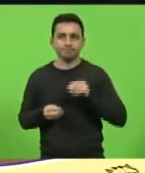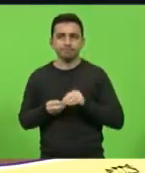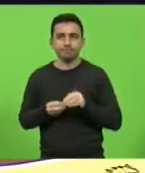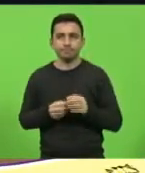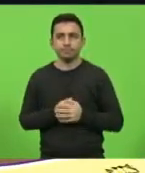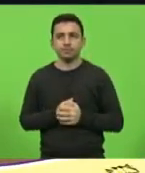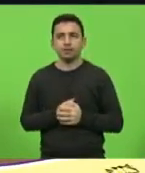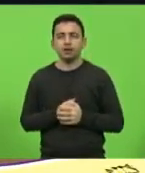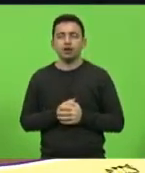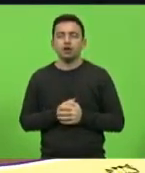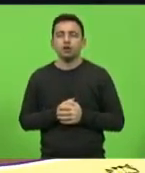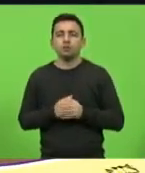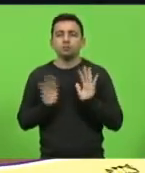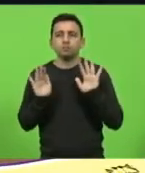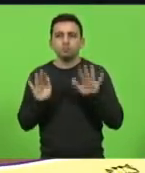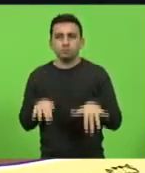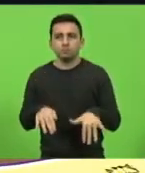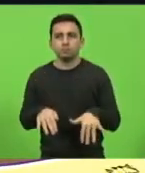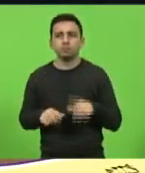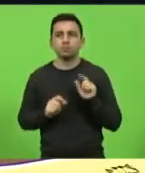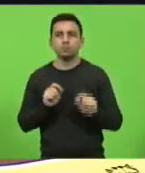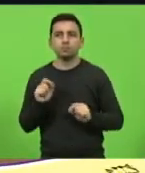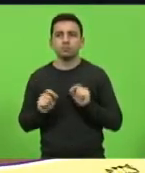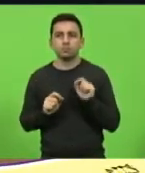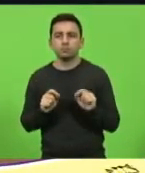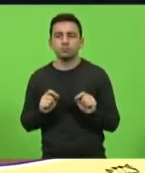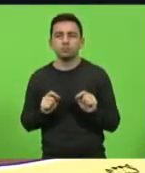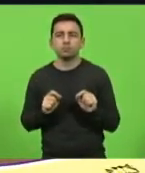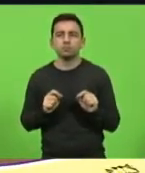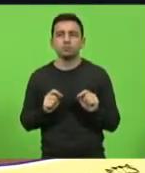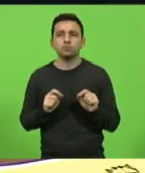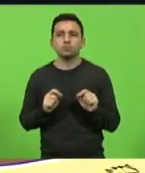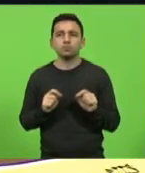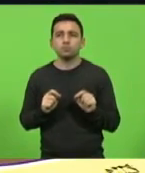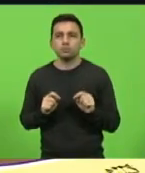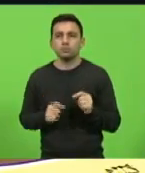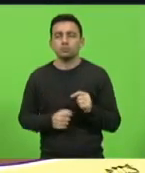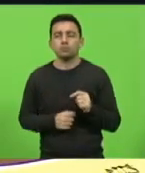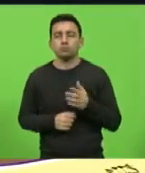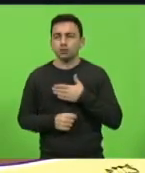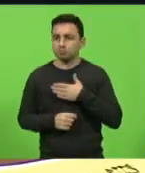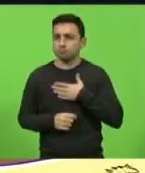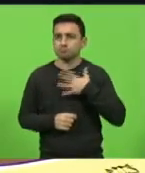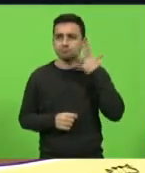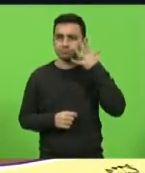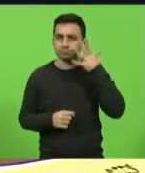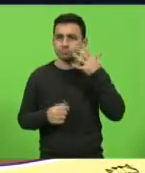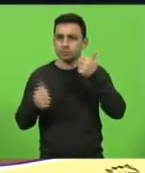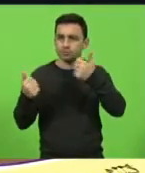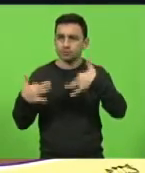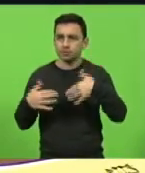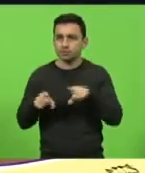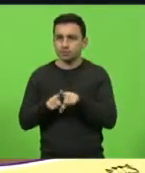Das conclusões, e também me permita de fazer